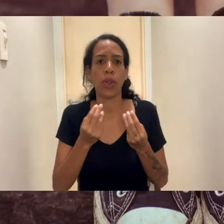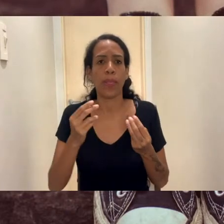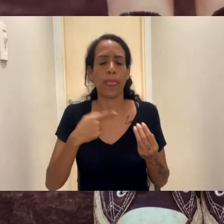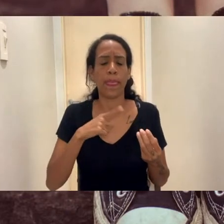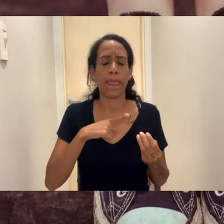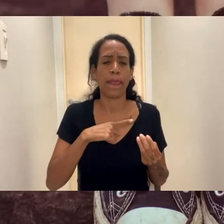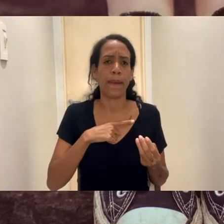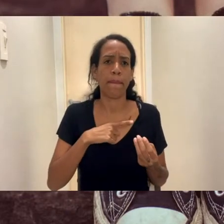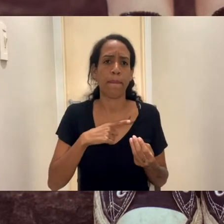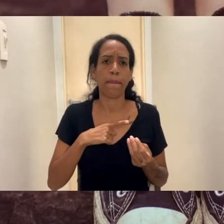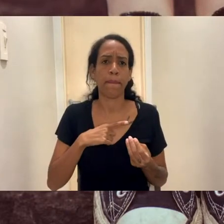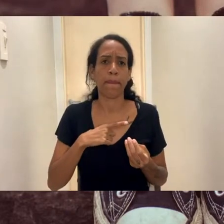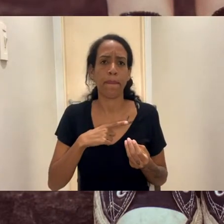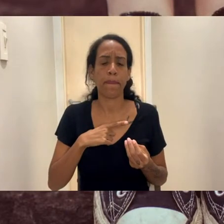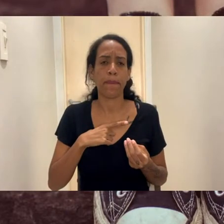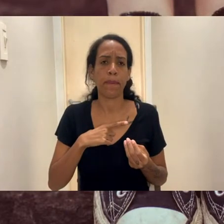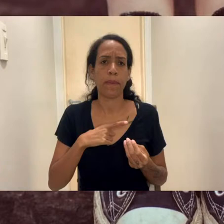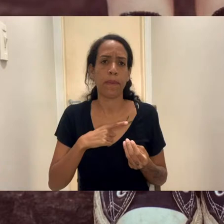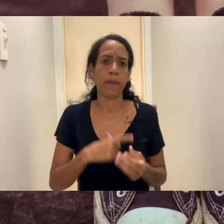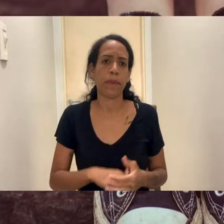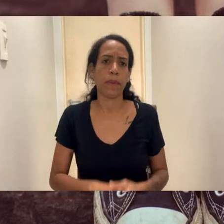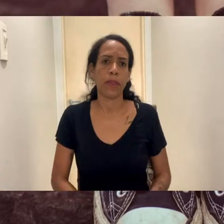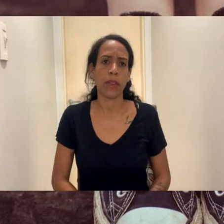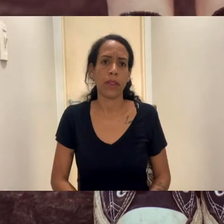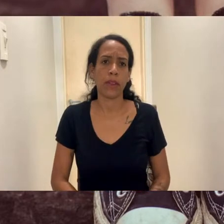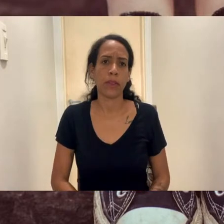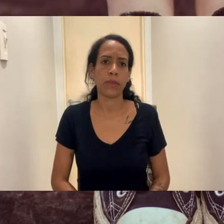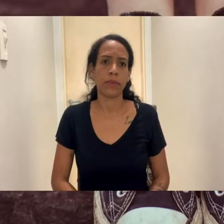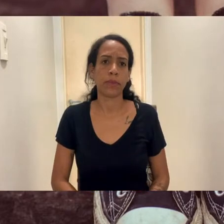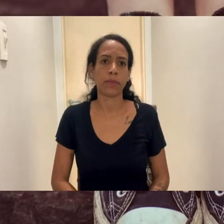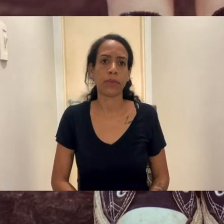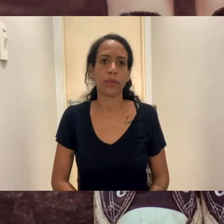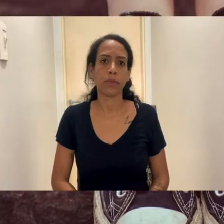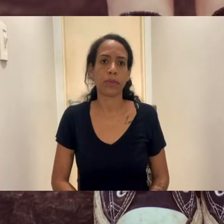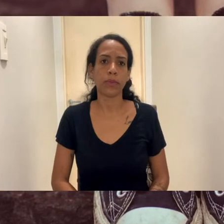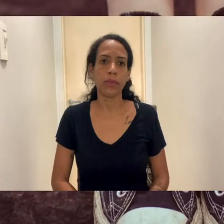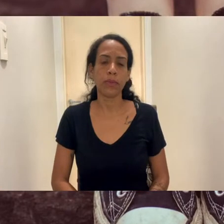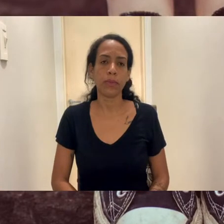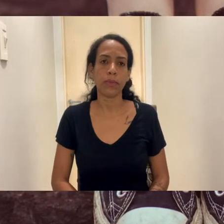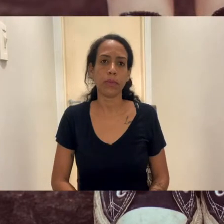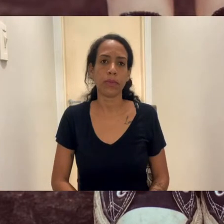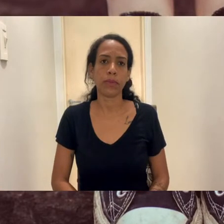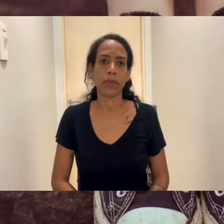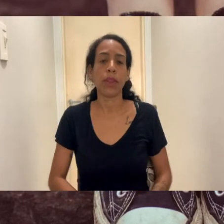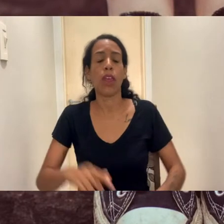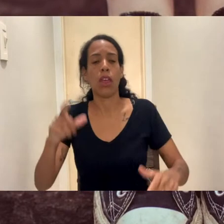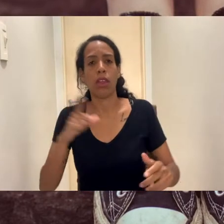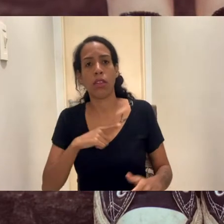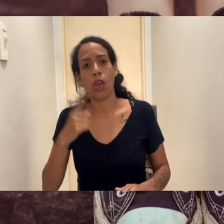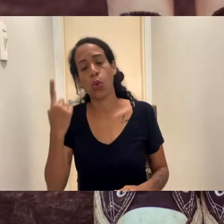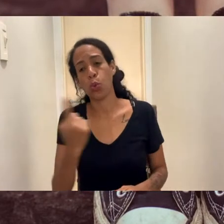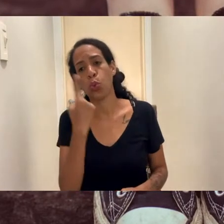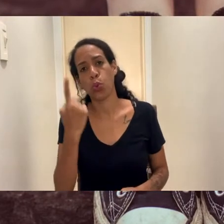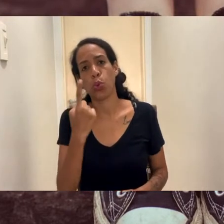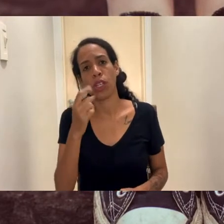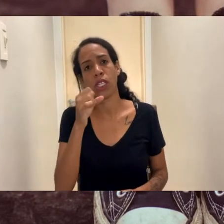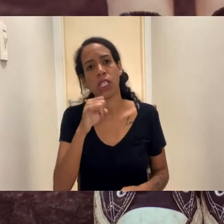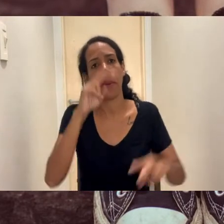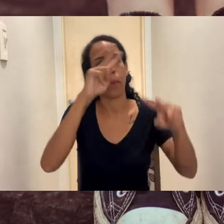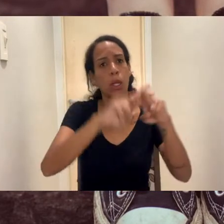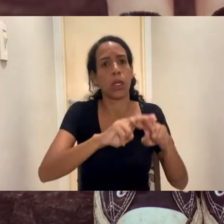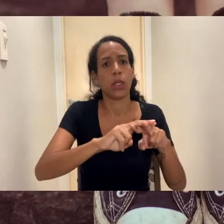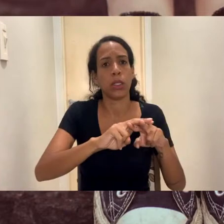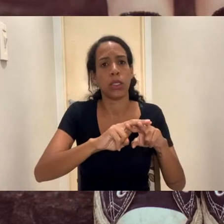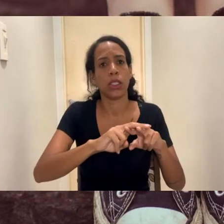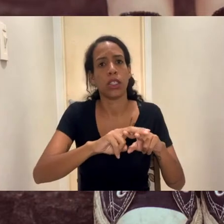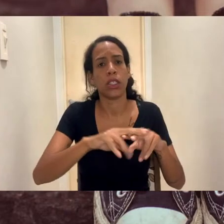ali, né, algumas... A única possibilidade de cumprimento de medida socioeducativa se você